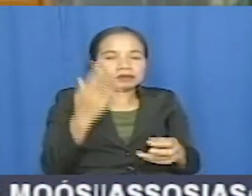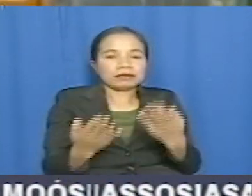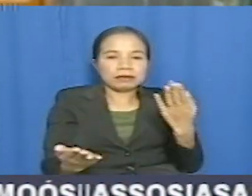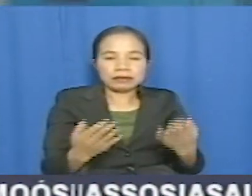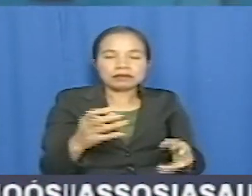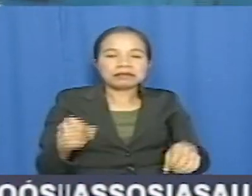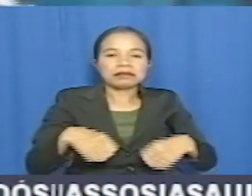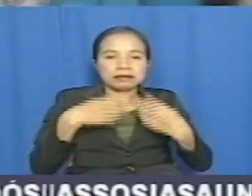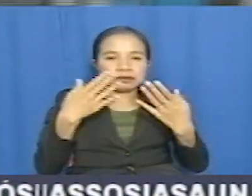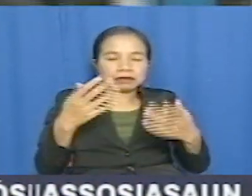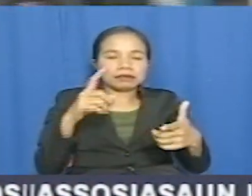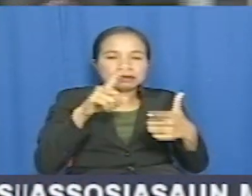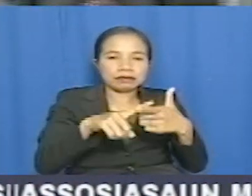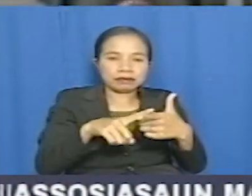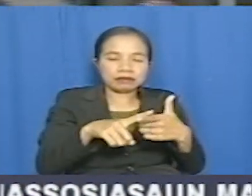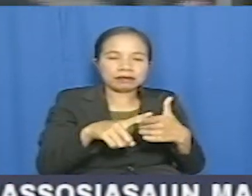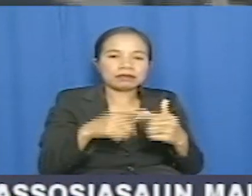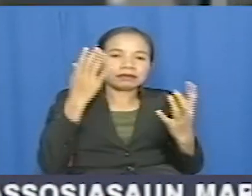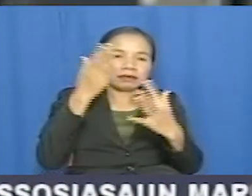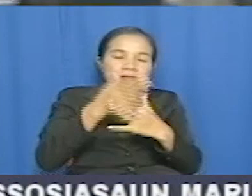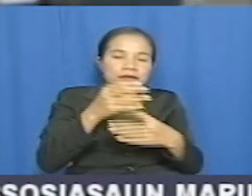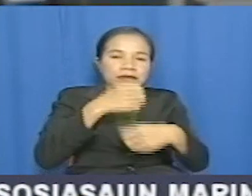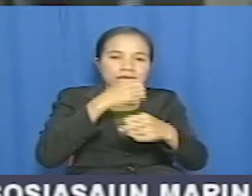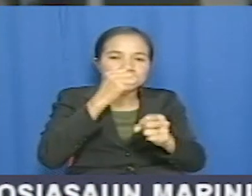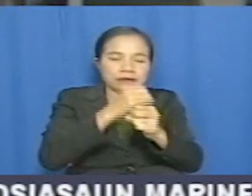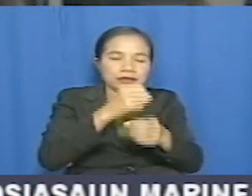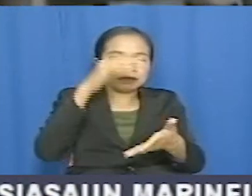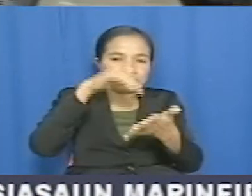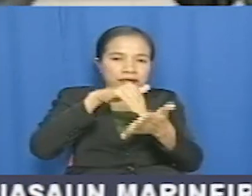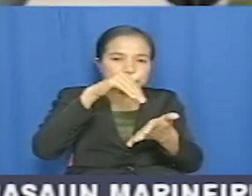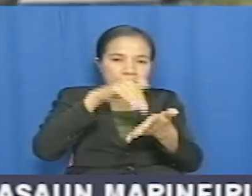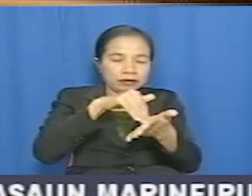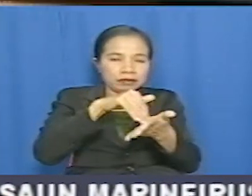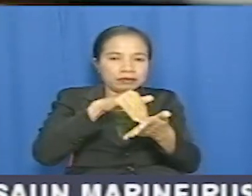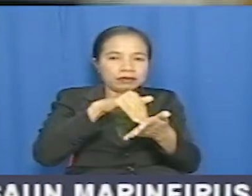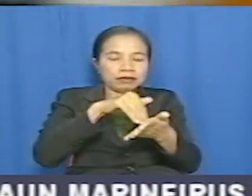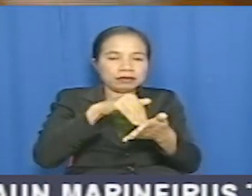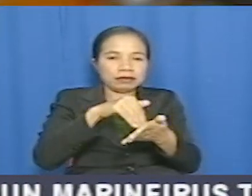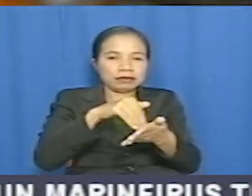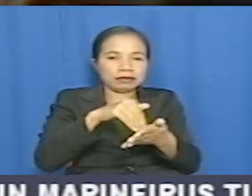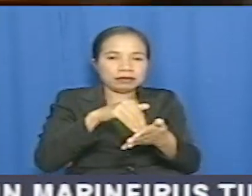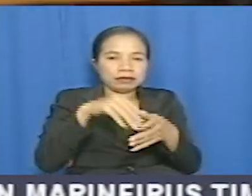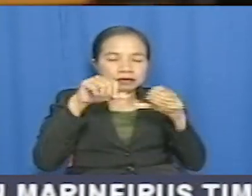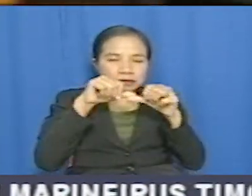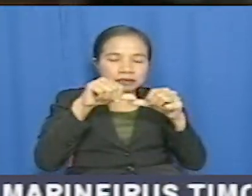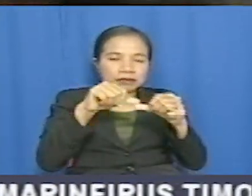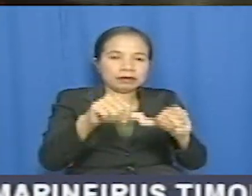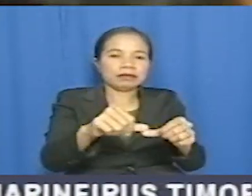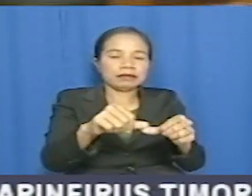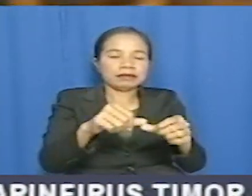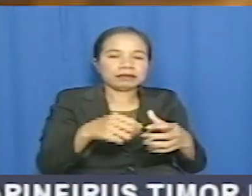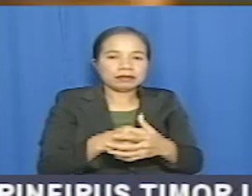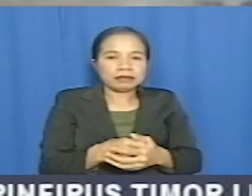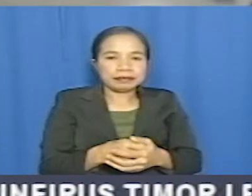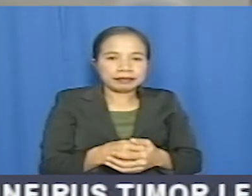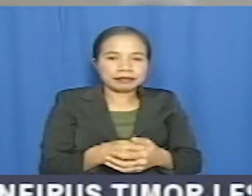hira e depois mas kita tamak lean liu hodi halo studus mais avançado ou appraisal husi testing